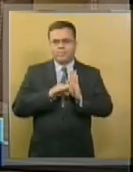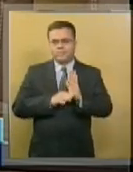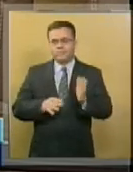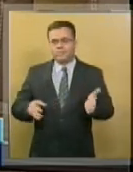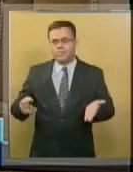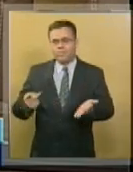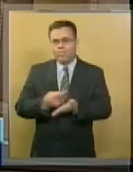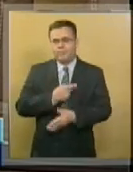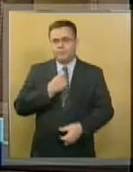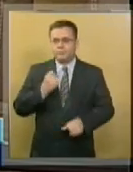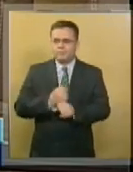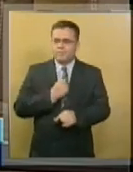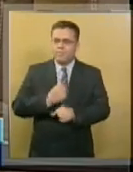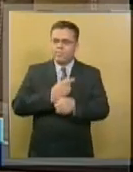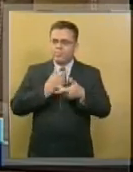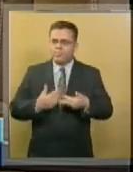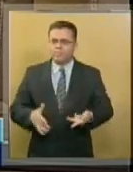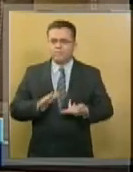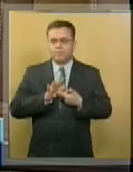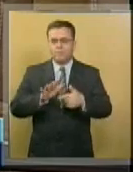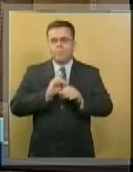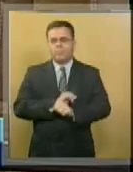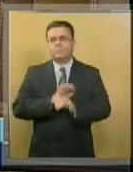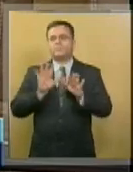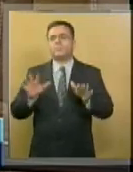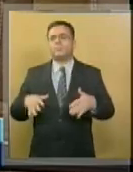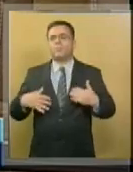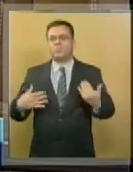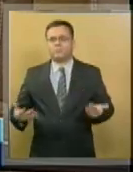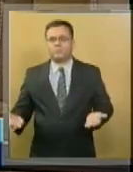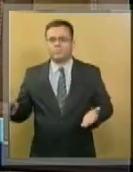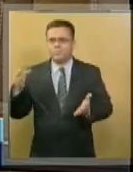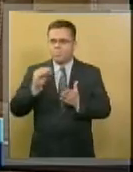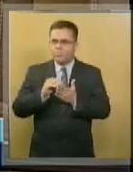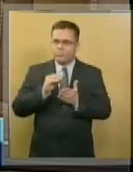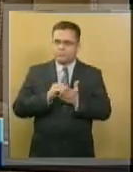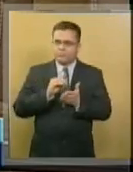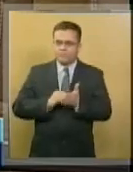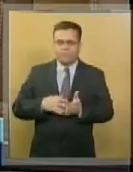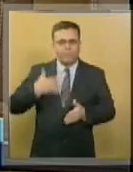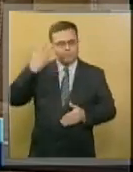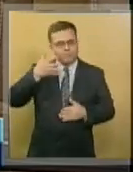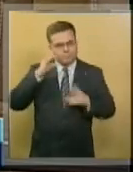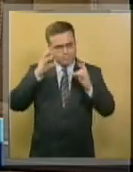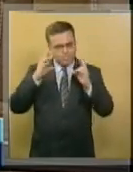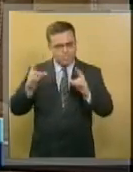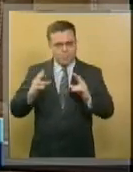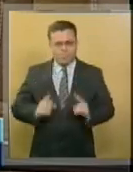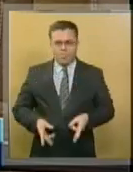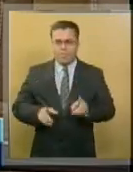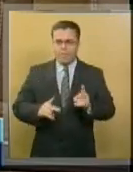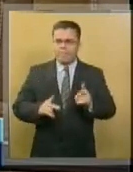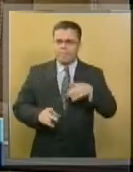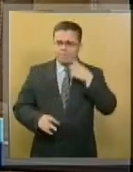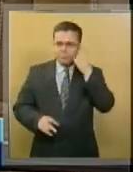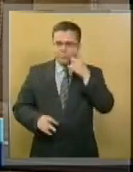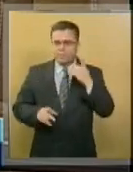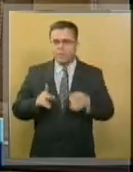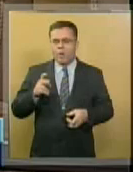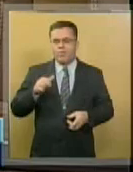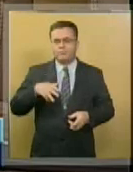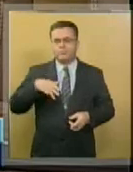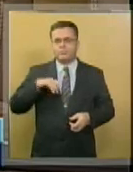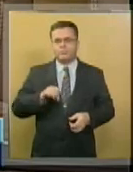realizadas, demonstrando transparência, e se reportou ao pronunciamento respeitoso do deputado Venâncio Fonseca em defesa do referido